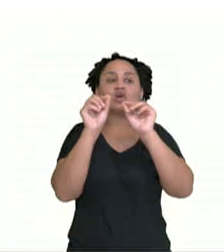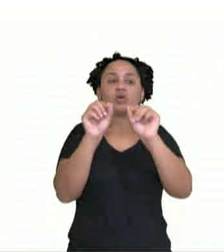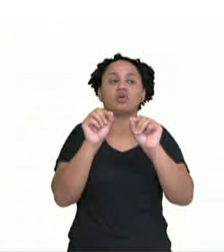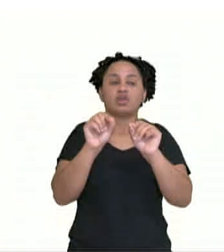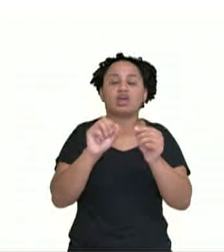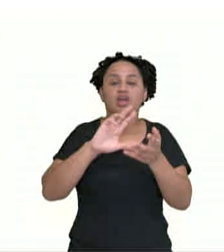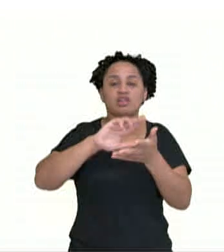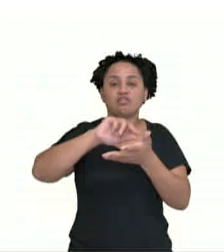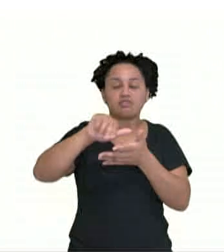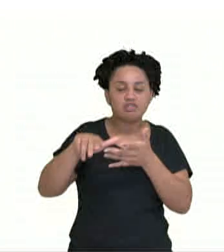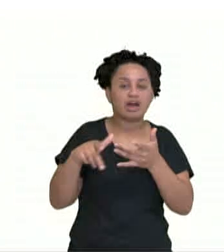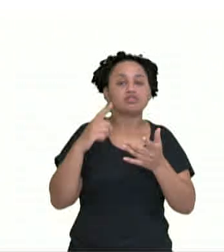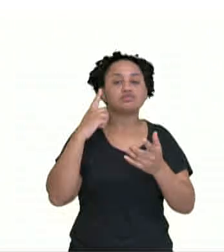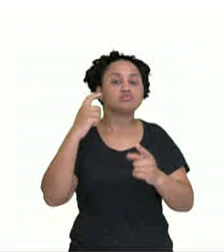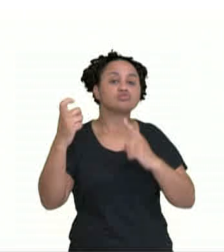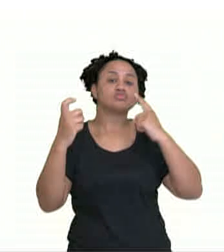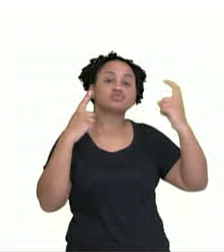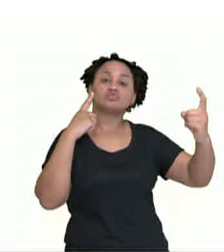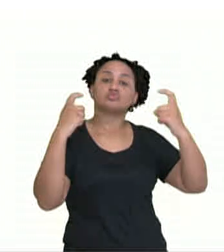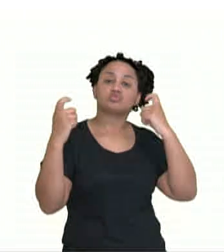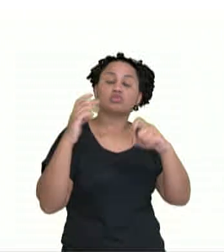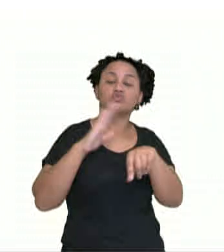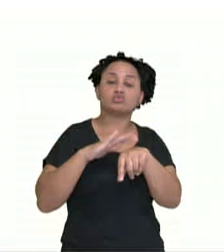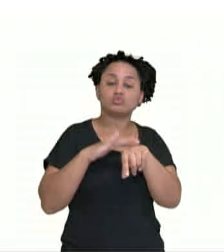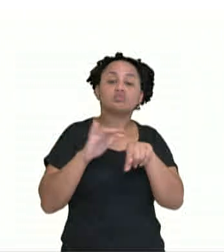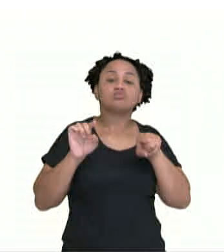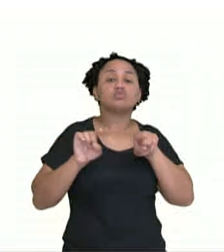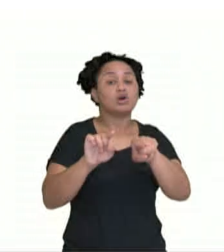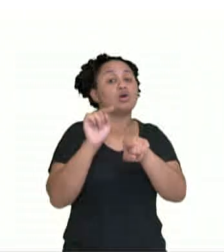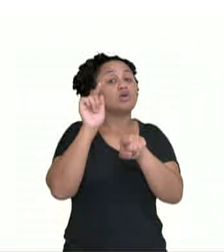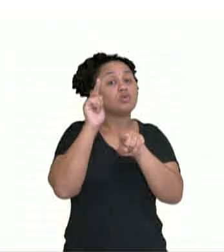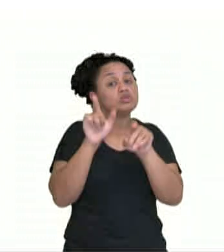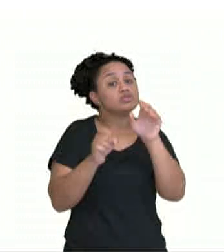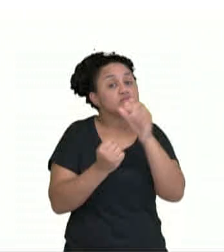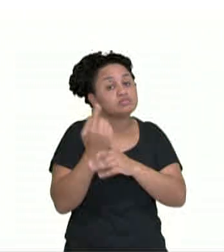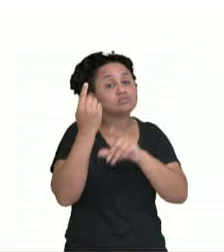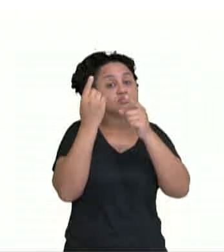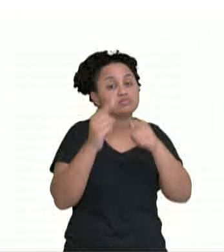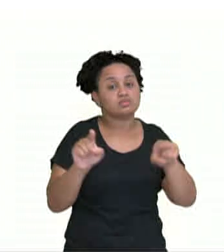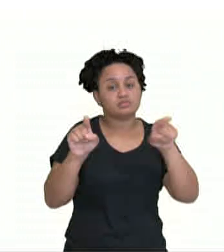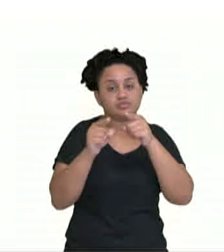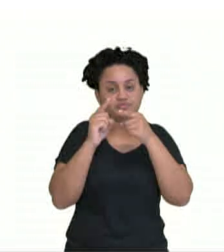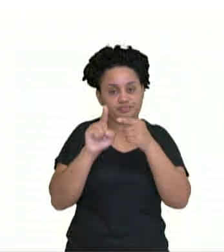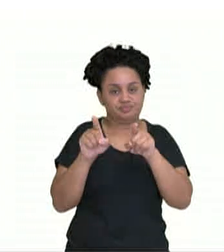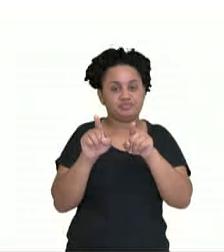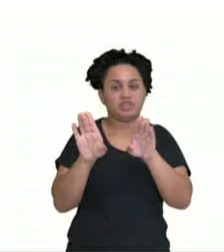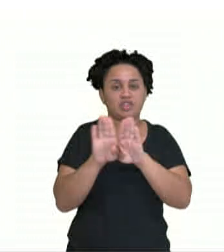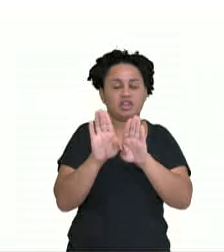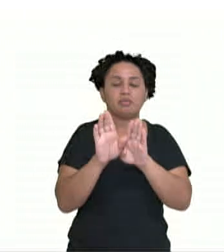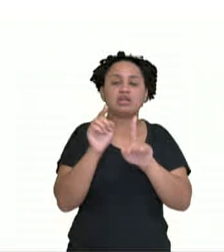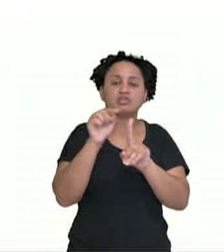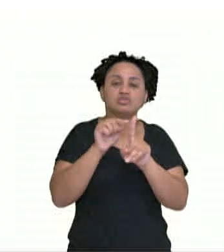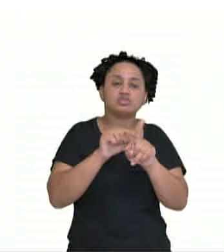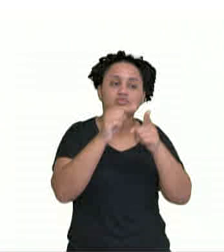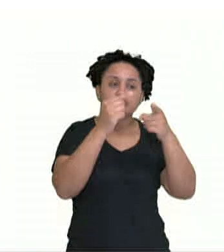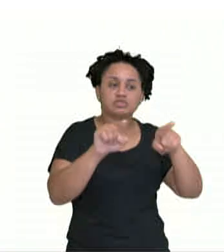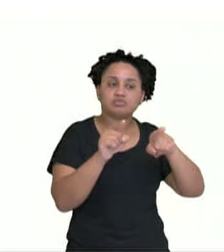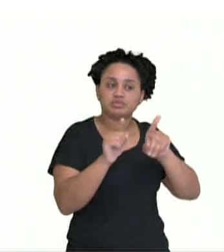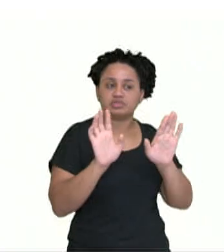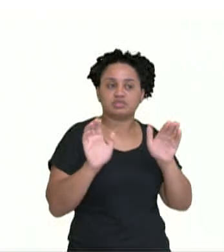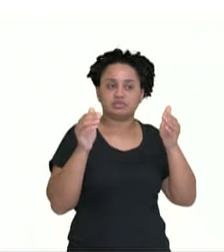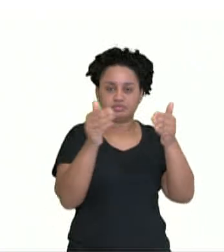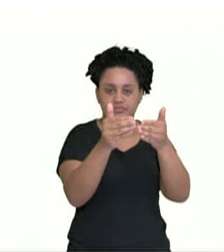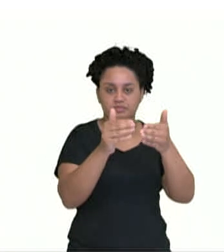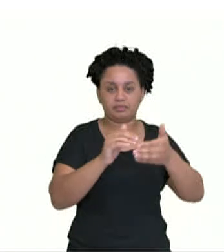combinação simultânea de vários sons e a produção de gêneros musicais específicos para o conjunto